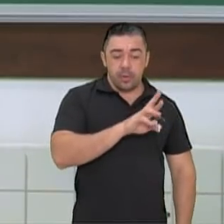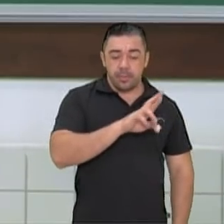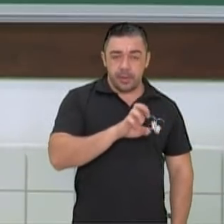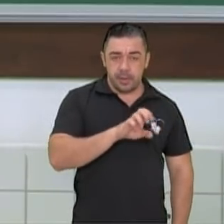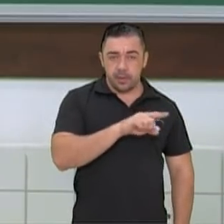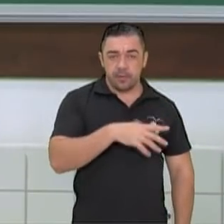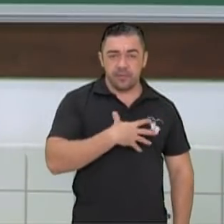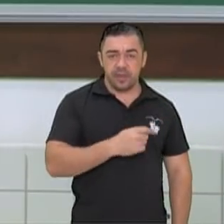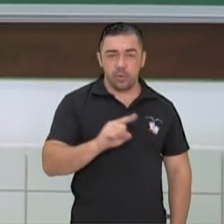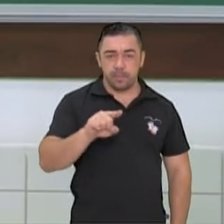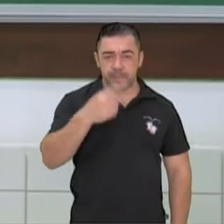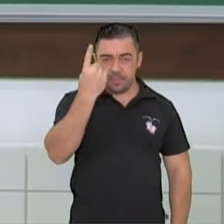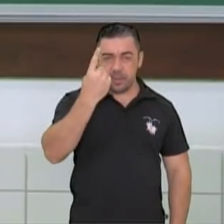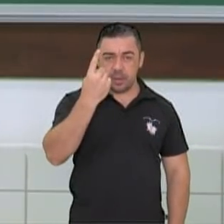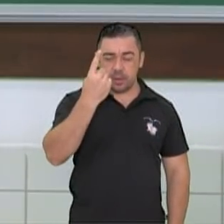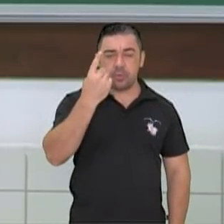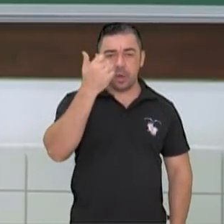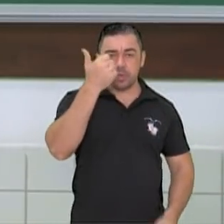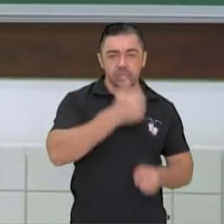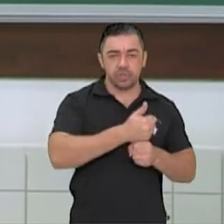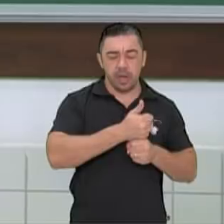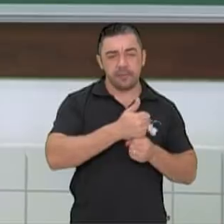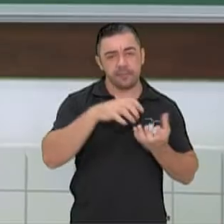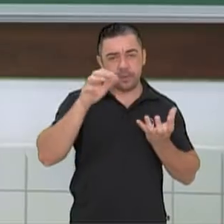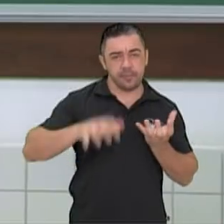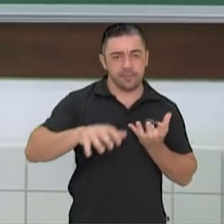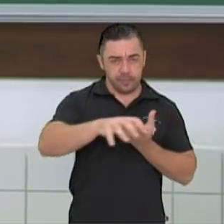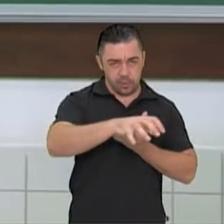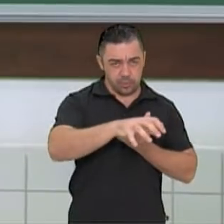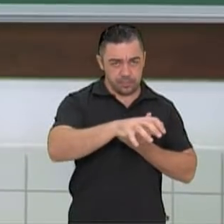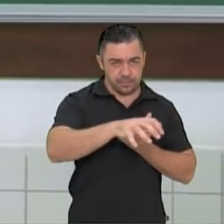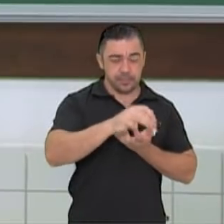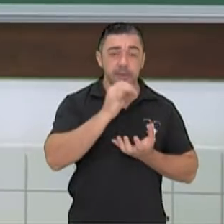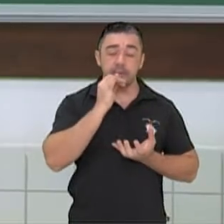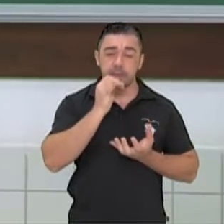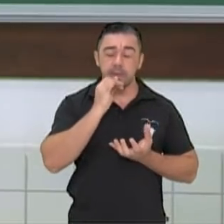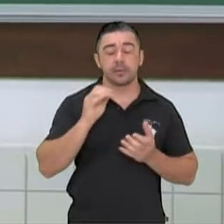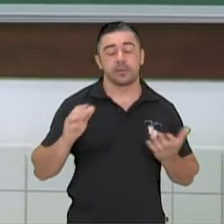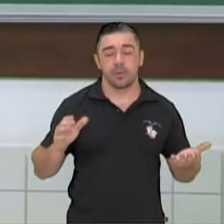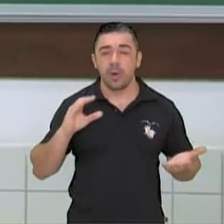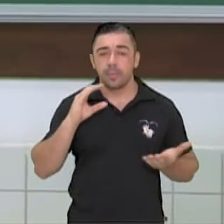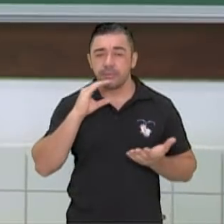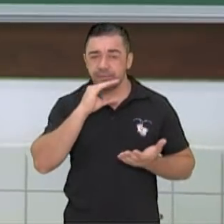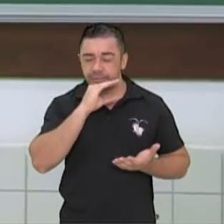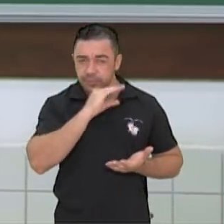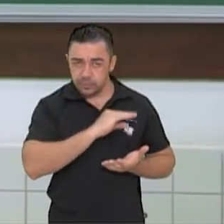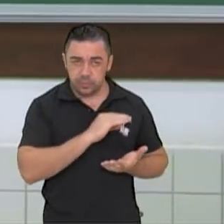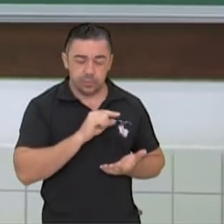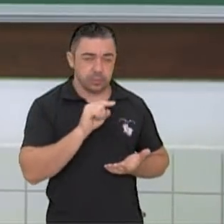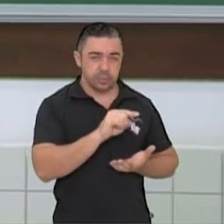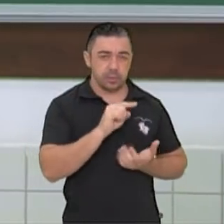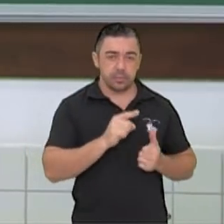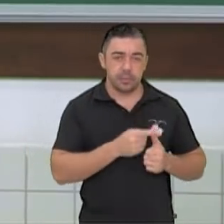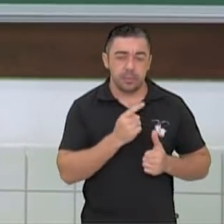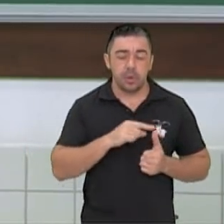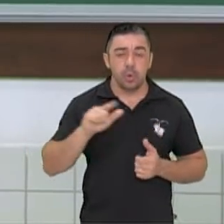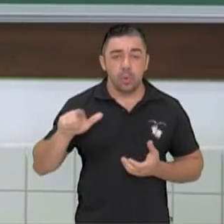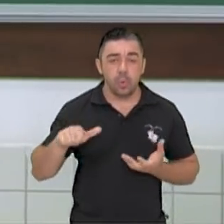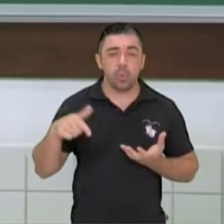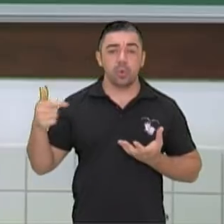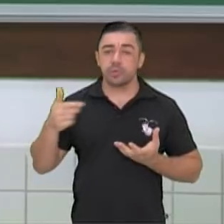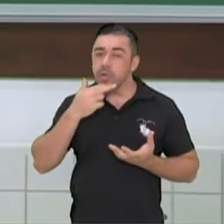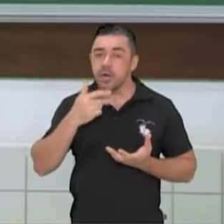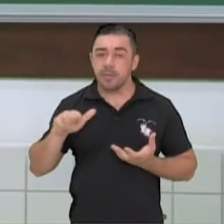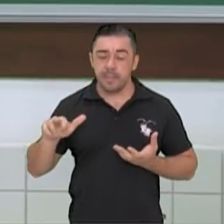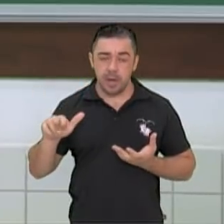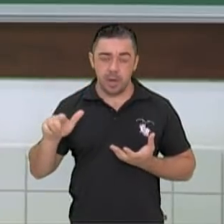feudo. Depois que o senhor feudal morre, é um exemplo. Né? Claro que, o que ficou para os outros irmãos do